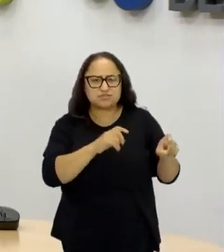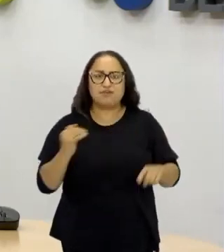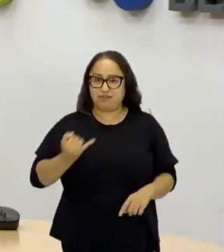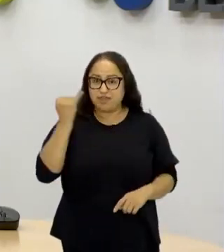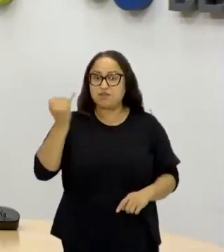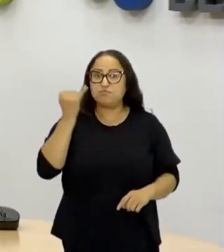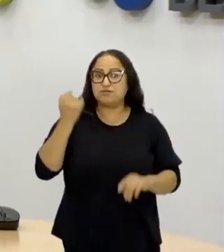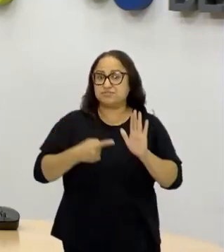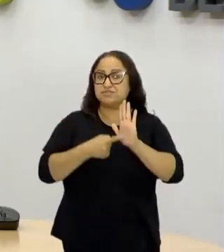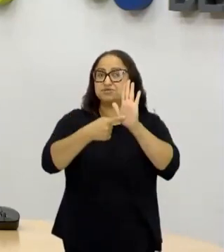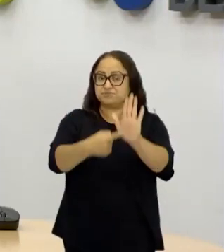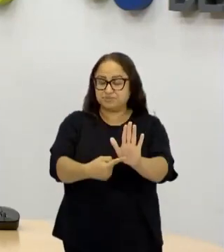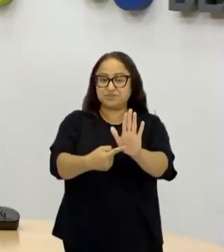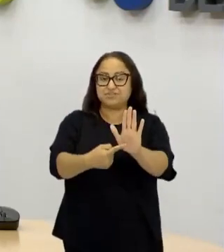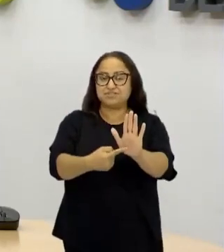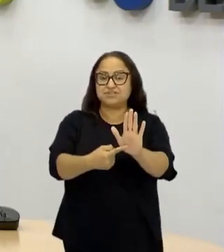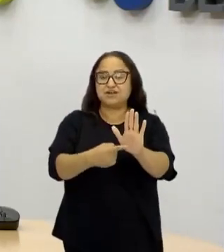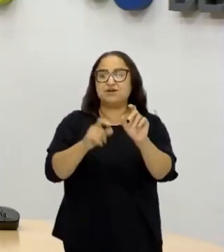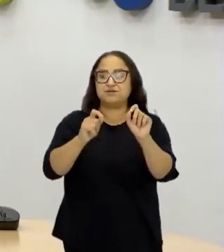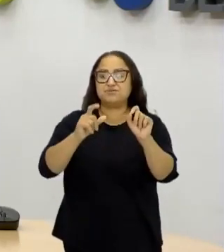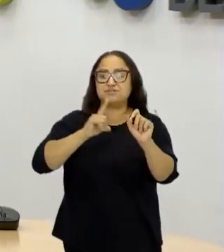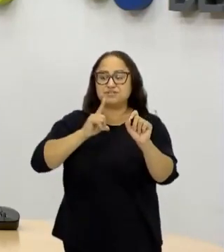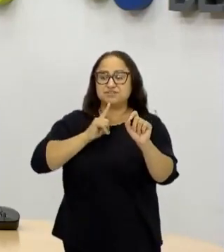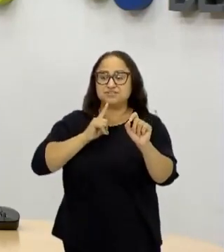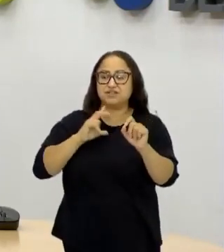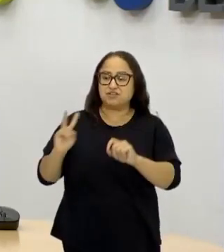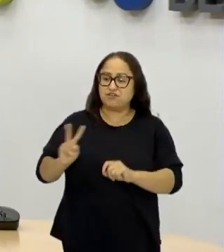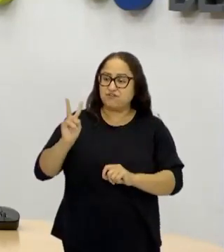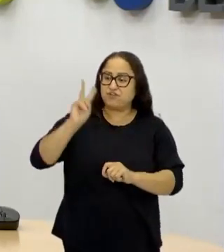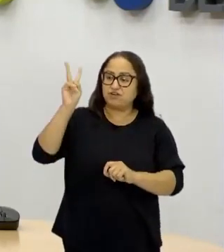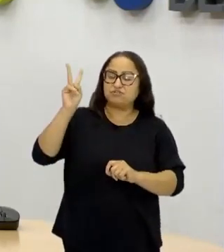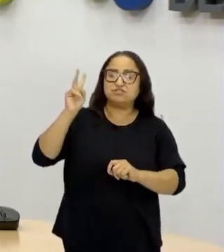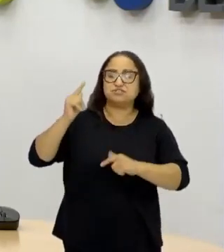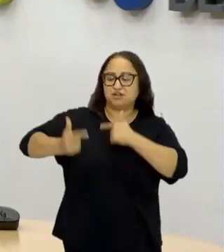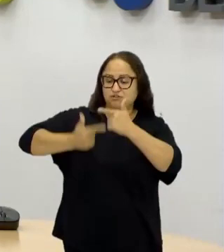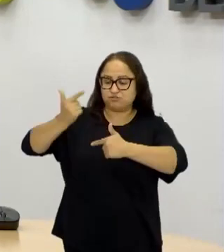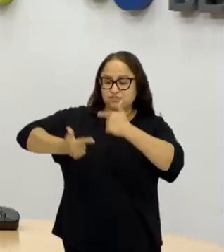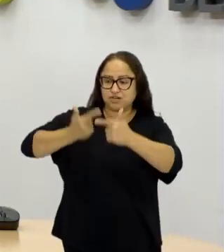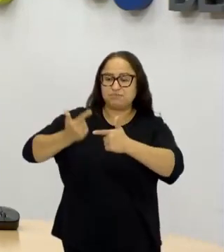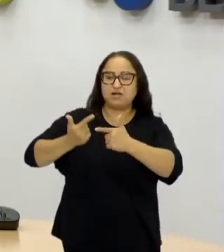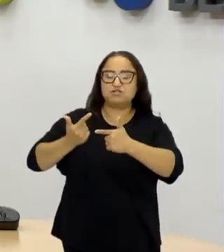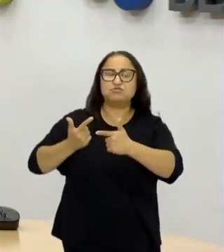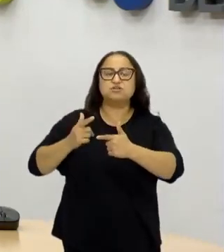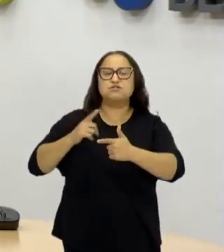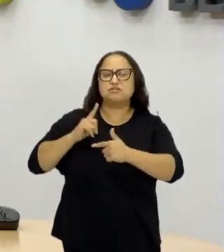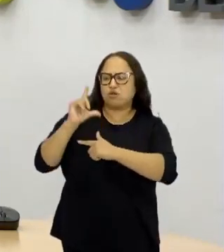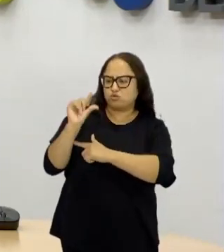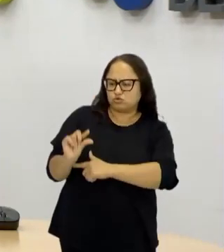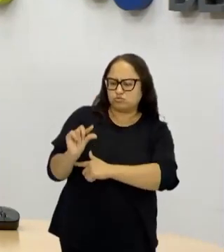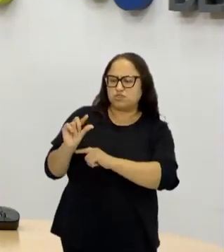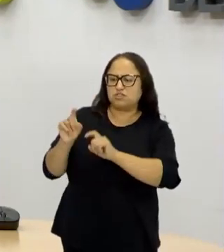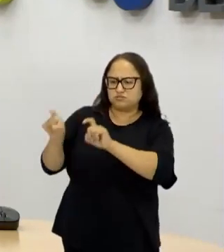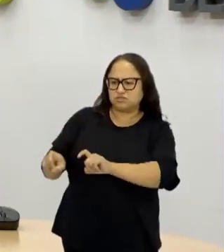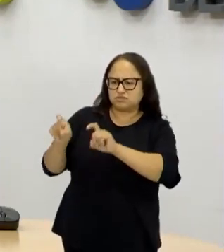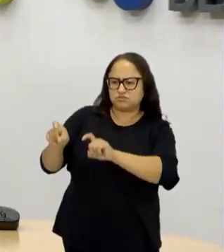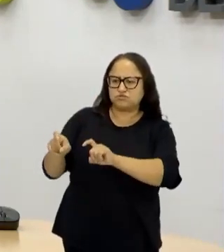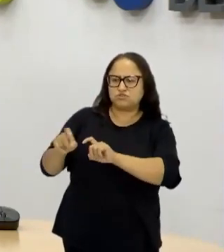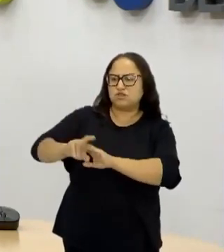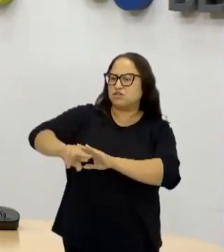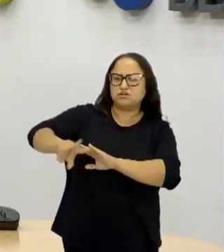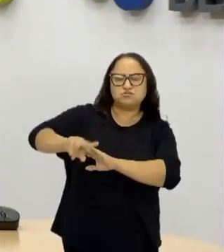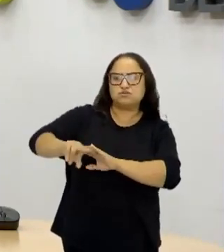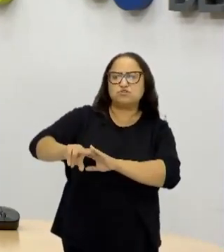né, essa questão aí de se valorizar o trabalho dos pequenos agricultores, não só no Brasil, como no mundo